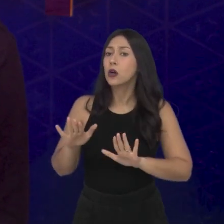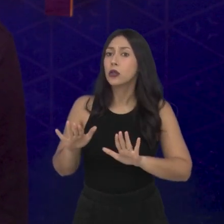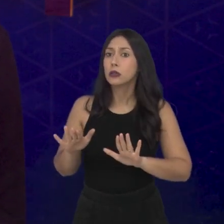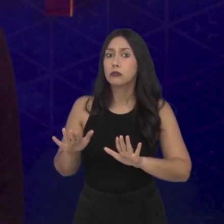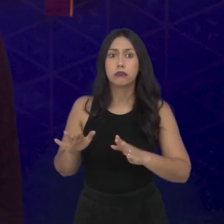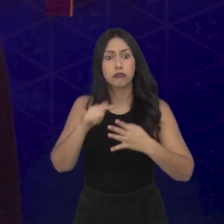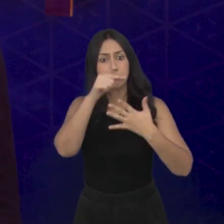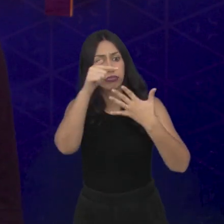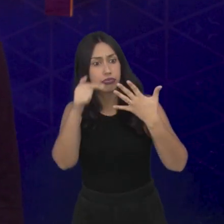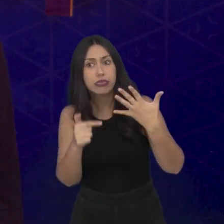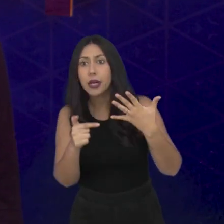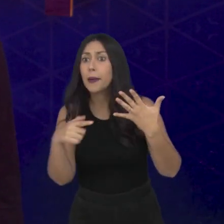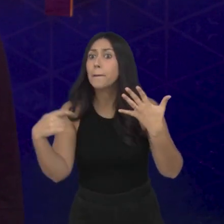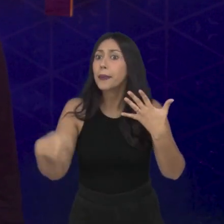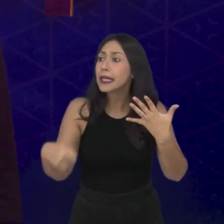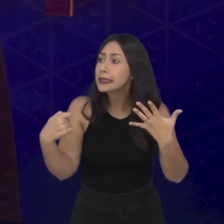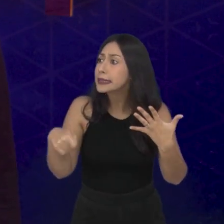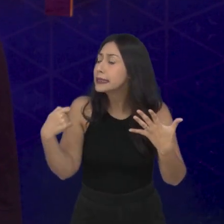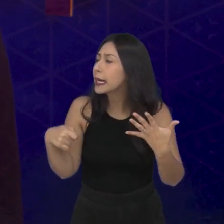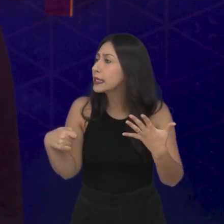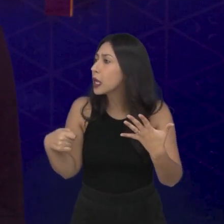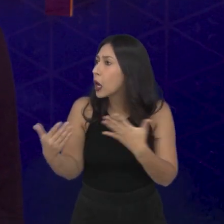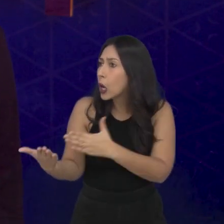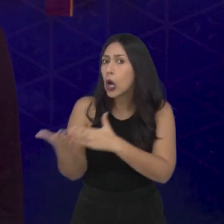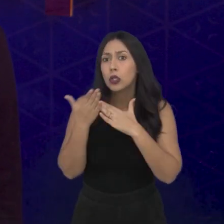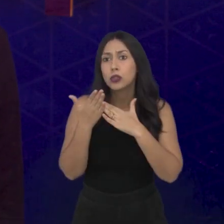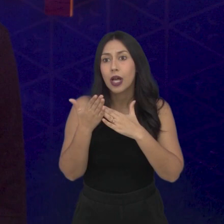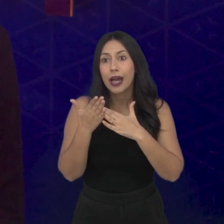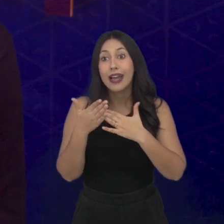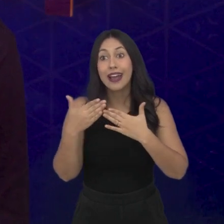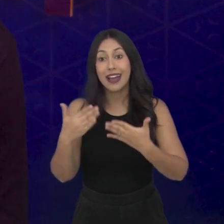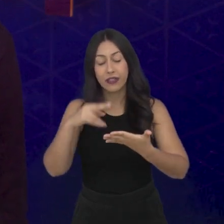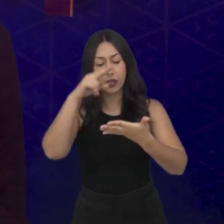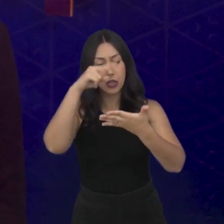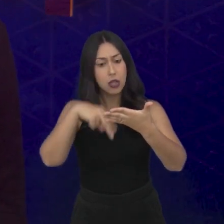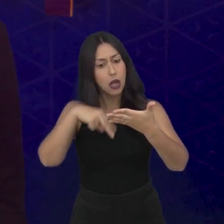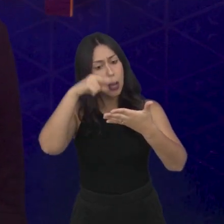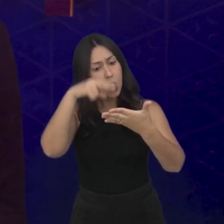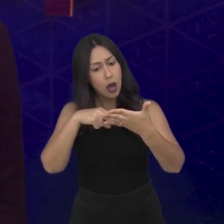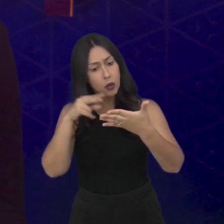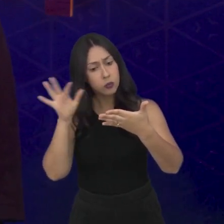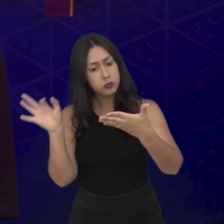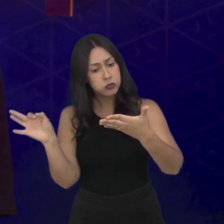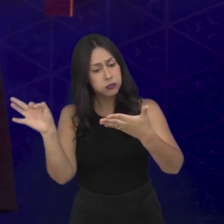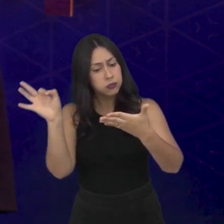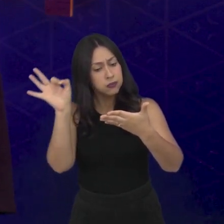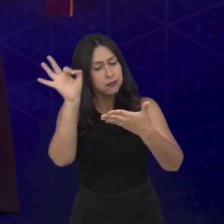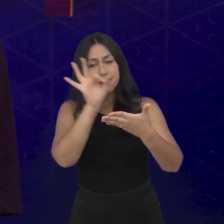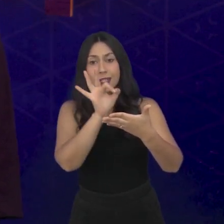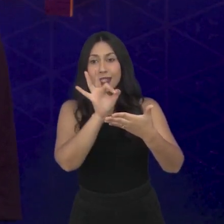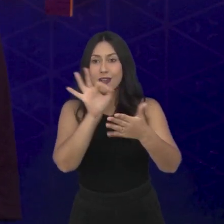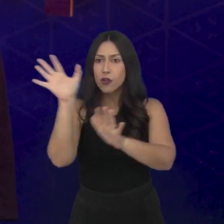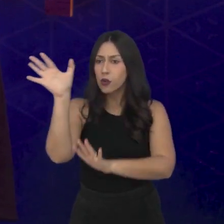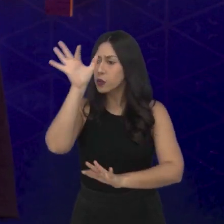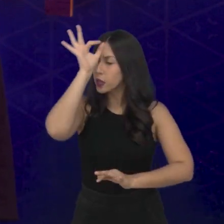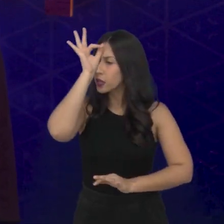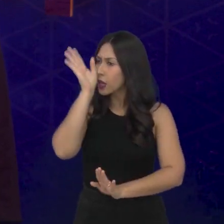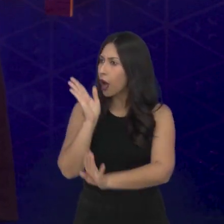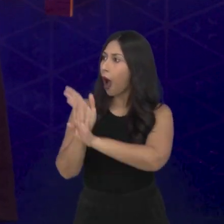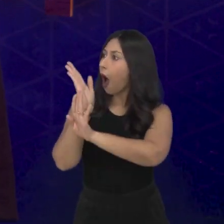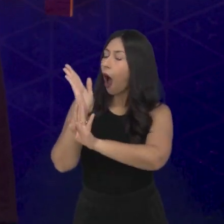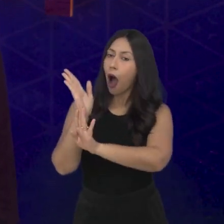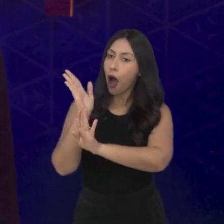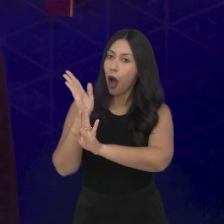de alguma coisa e você acompanha na leitura, na história, eles descobrindo que eles já